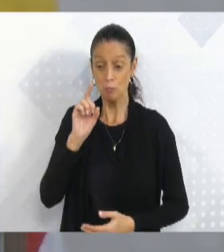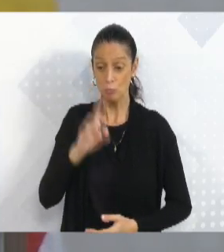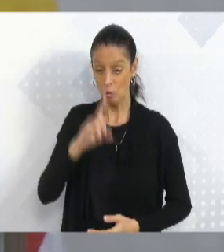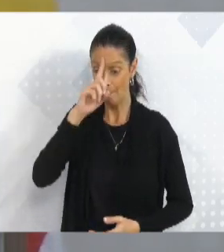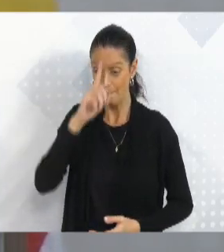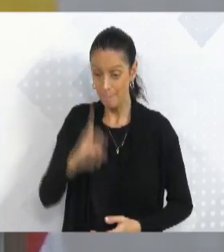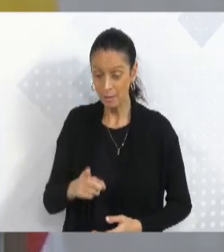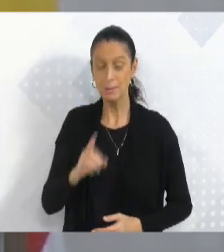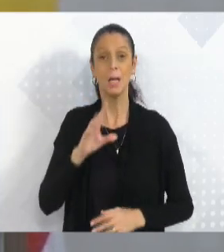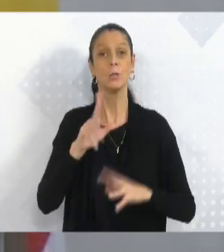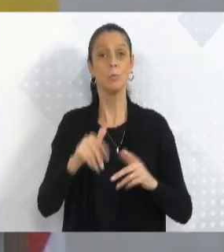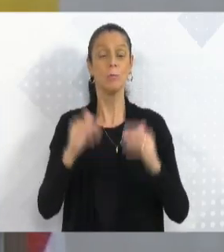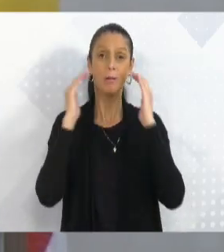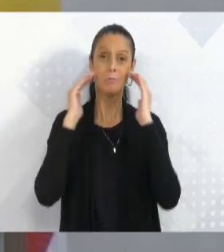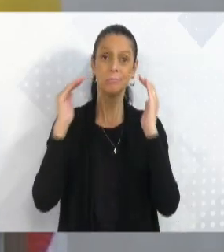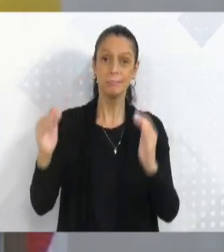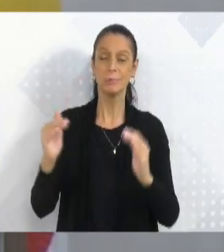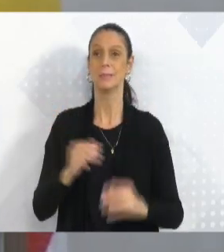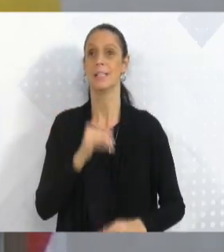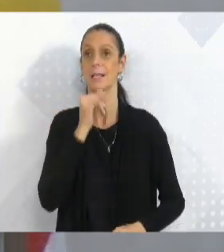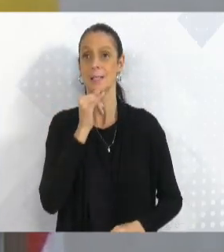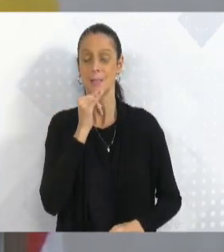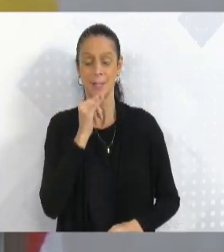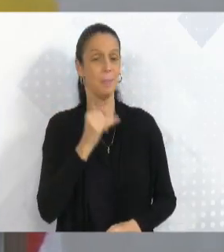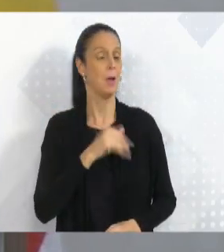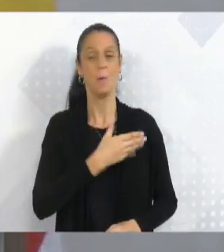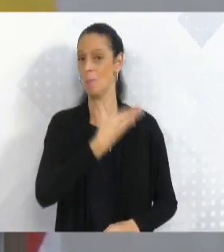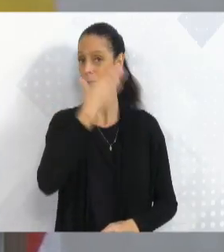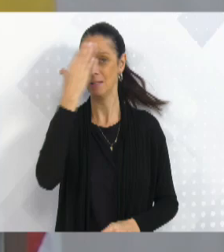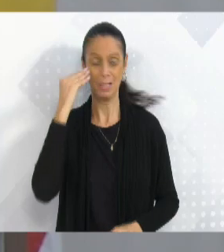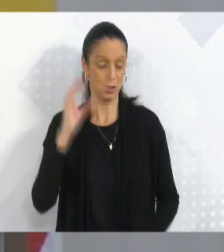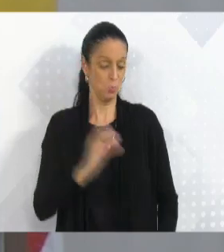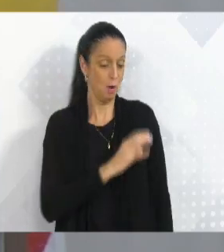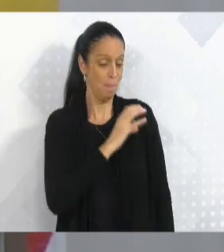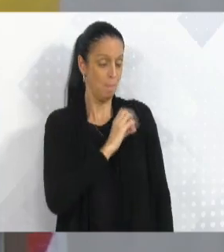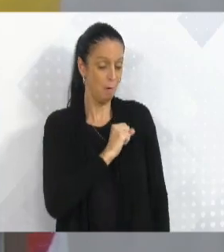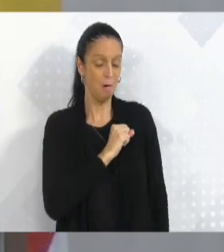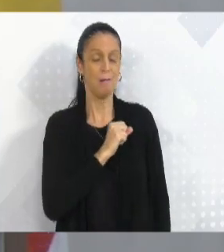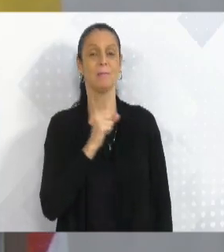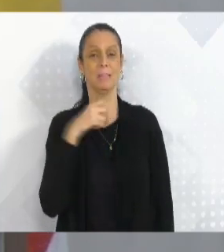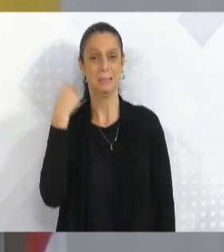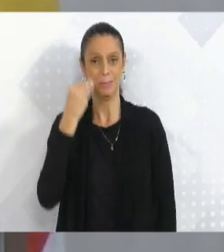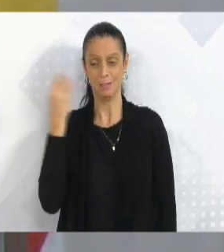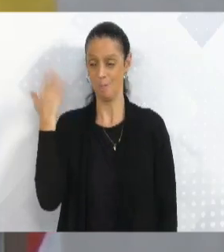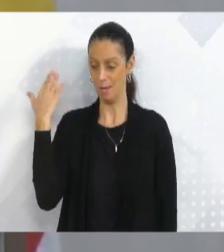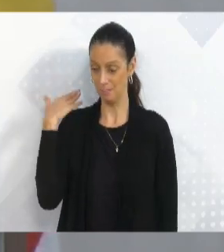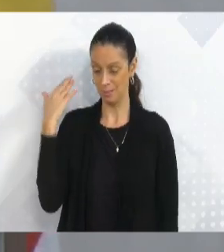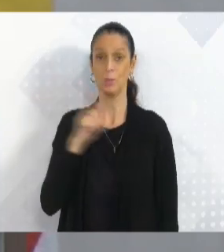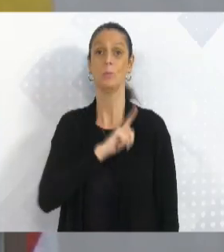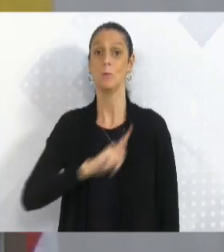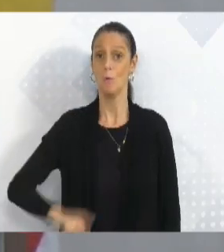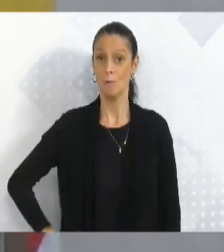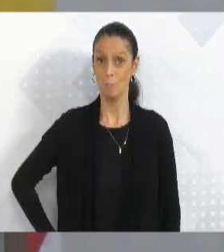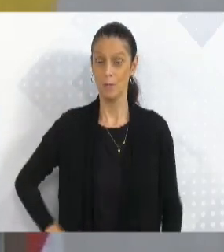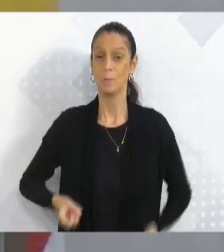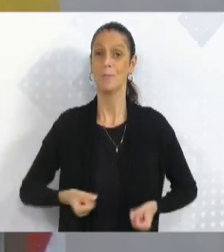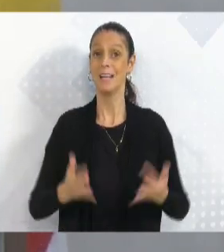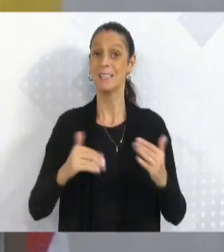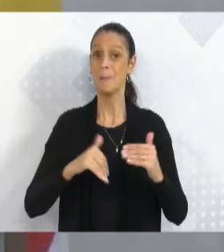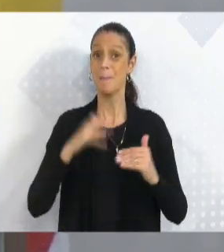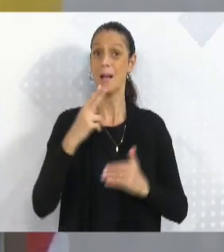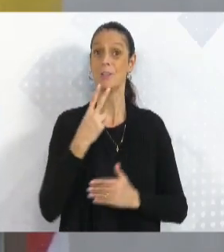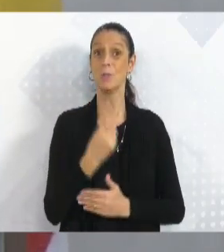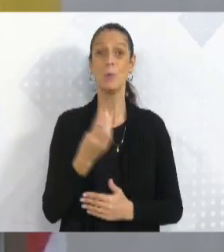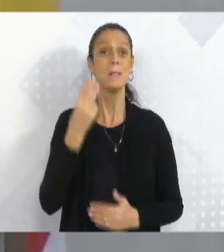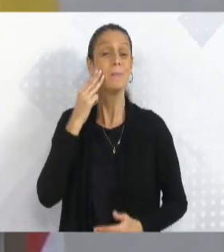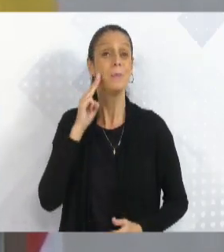nós falamos de amor e eu não me esqueço do amor que nós tivemos no governo do passado quando foram gasto mais de Dois Bilhões